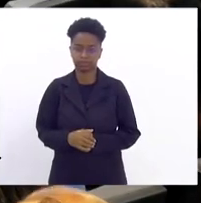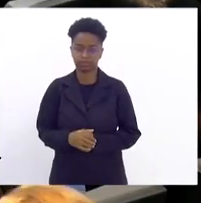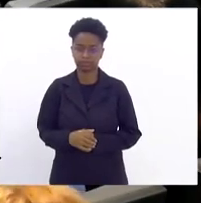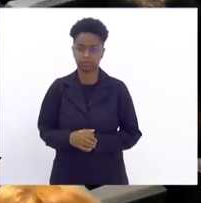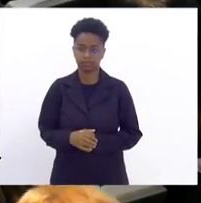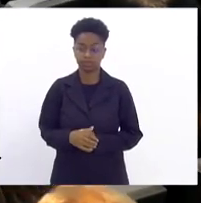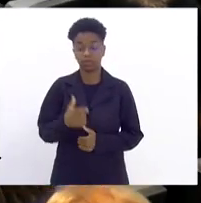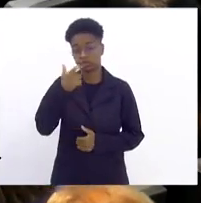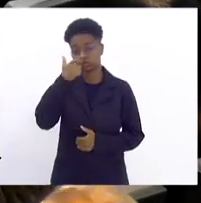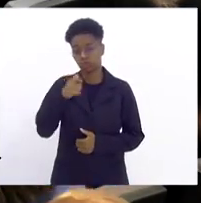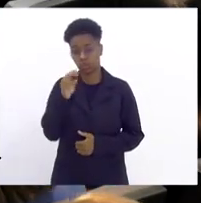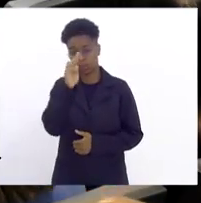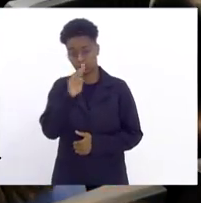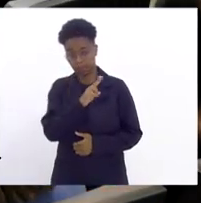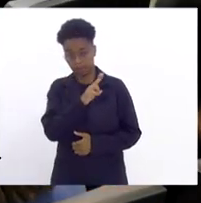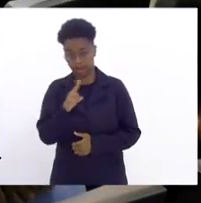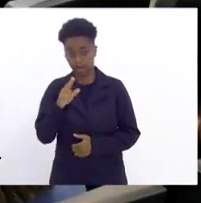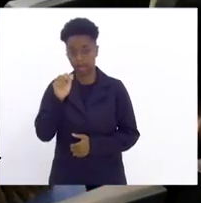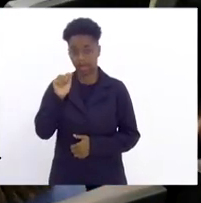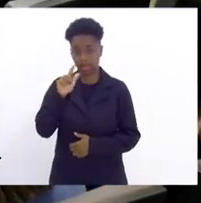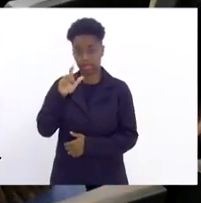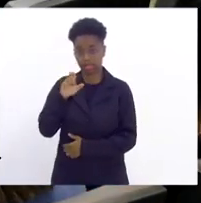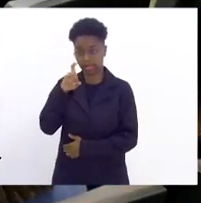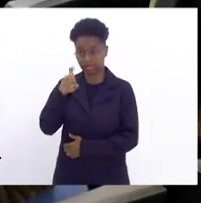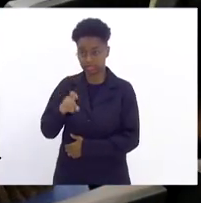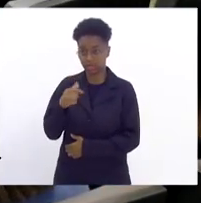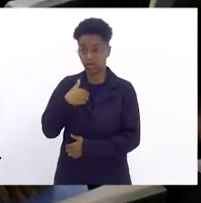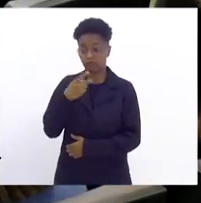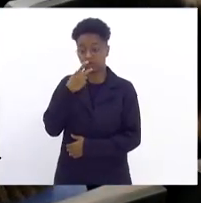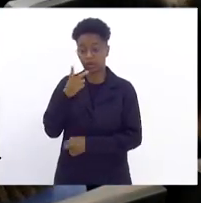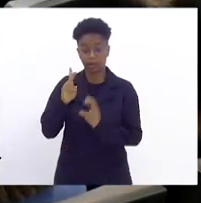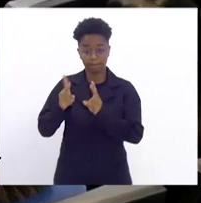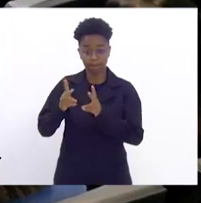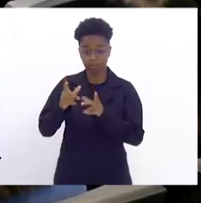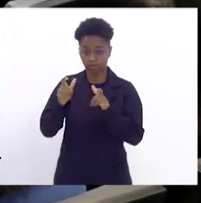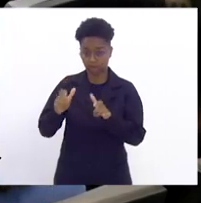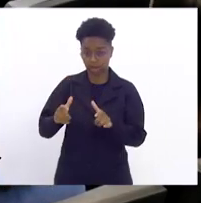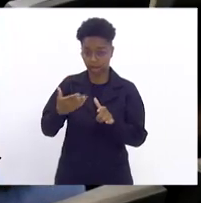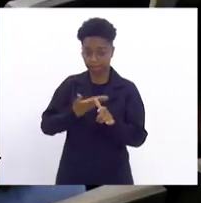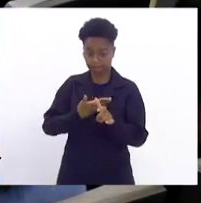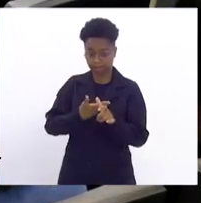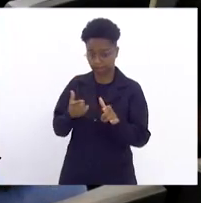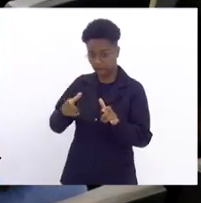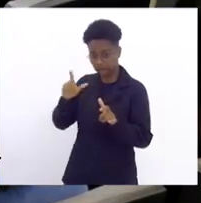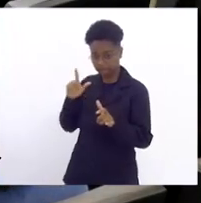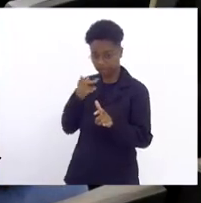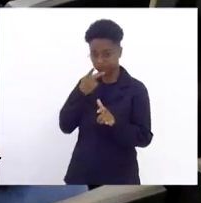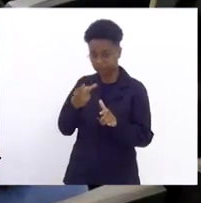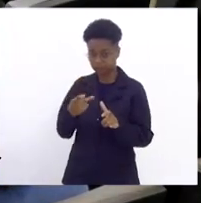ou Sou padre Alex estou falando mesmo lugar que a nossa colega falou agora né